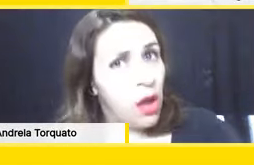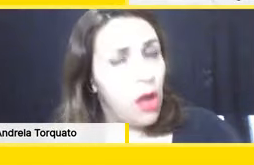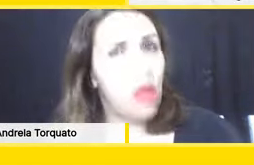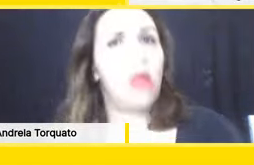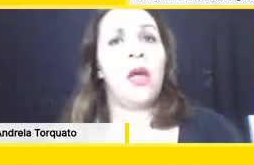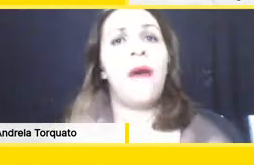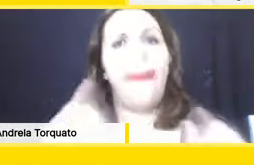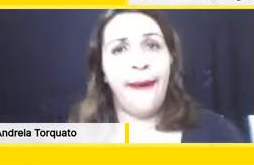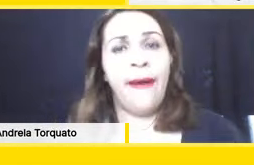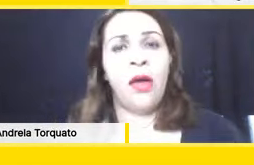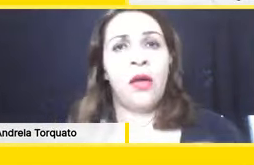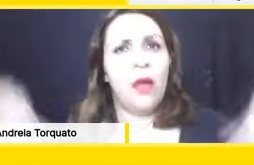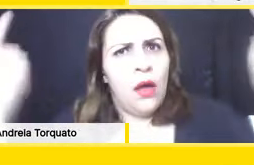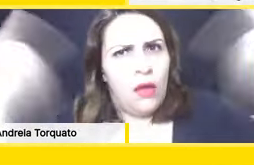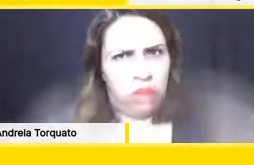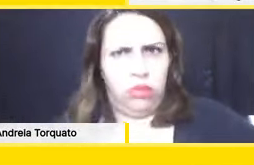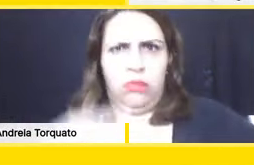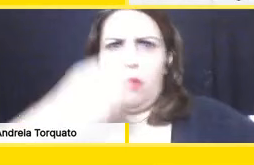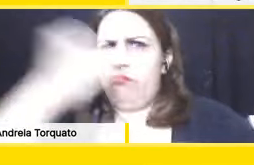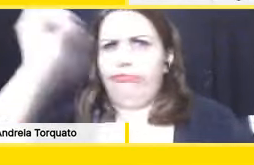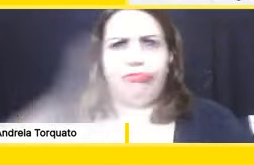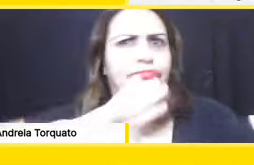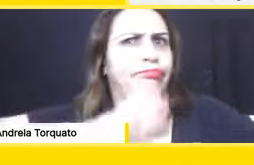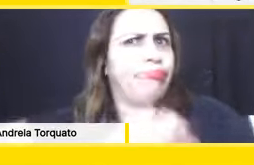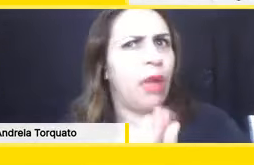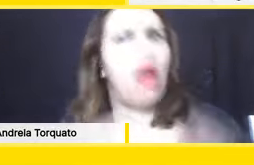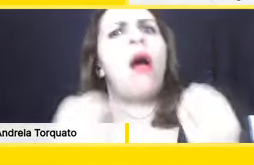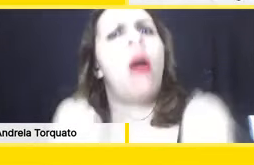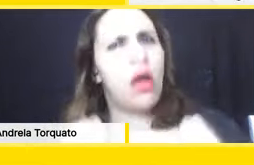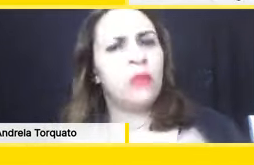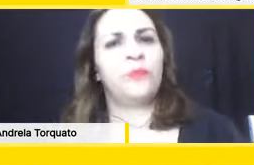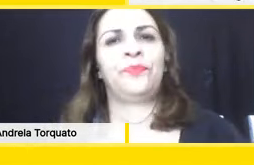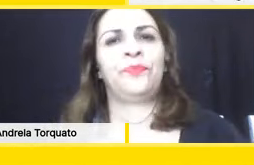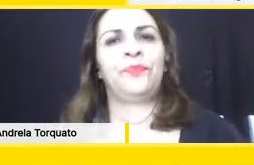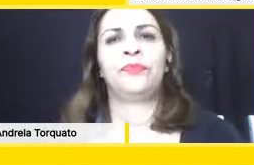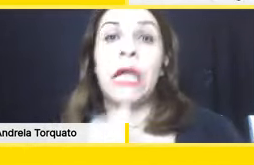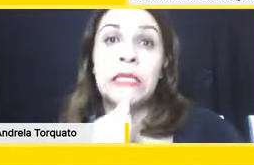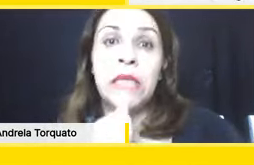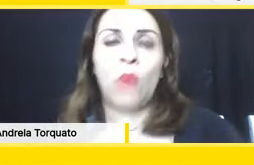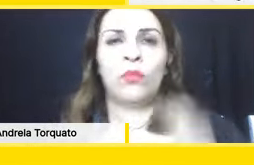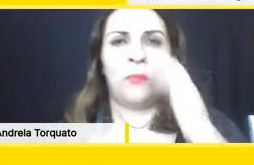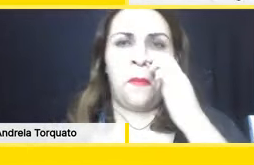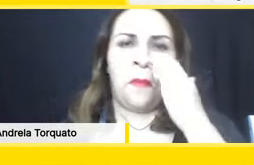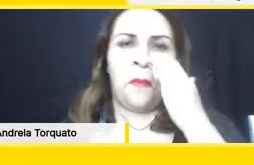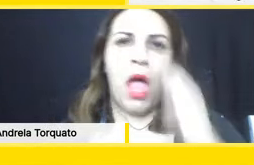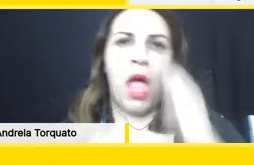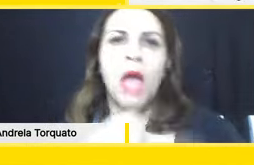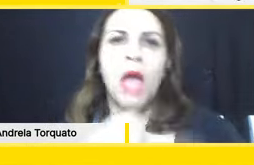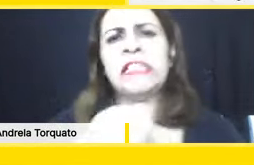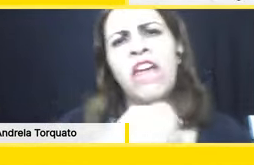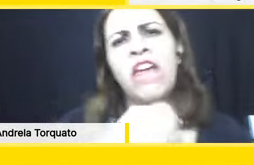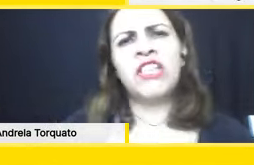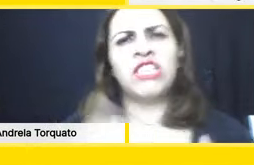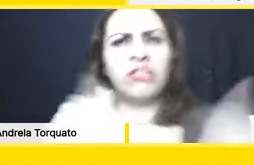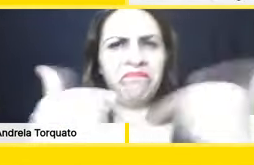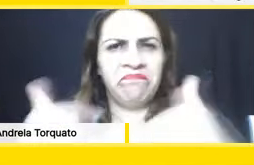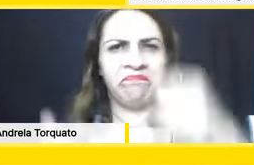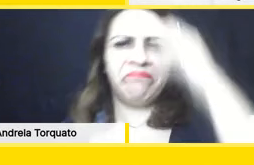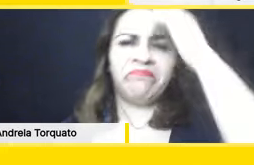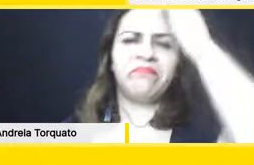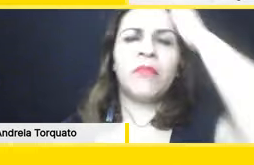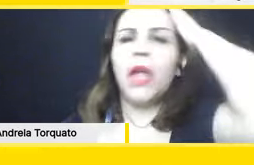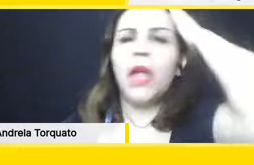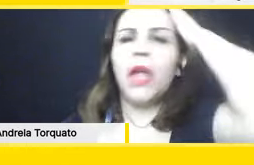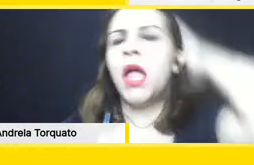o preconceito. Vou te dar um exemplo. Para algumas entrevistas, né, alguns entrevistadores muitas